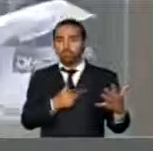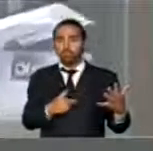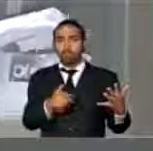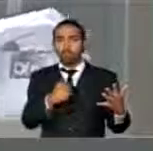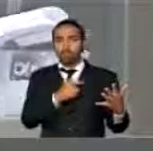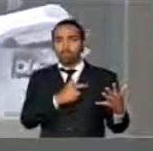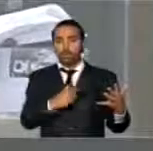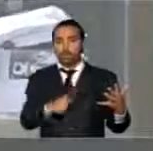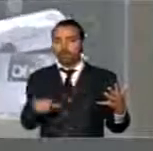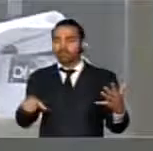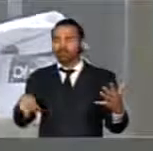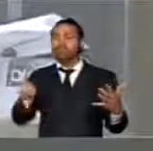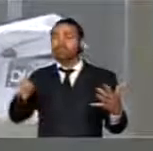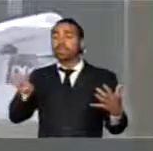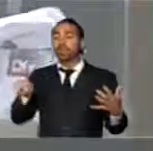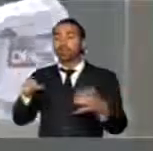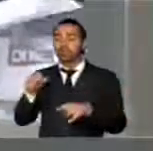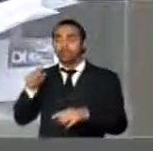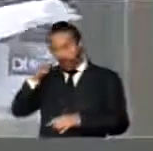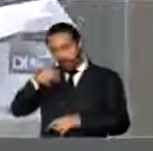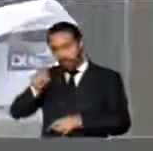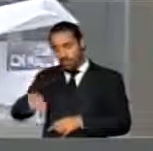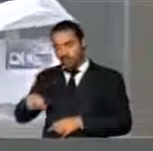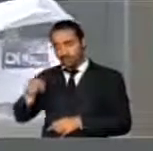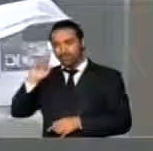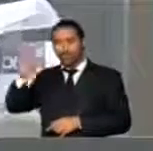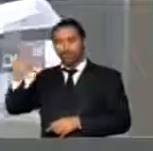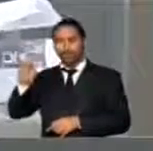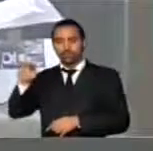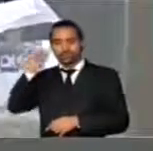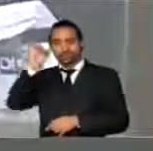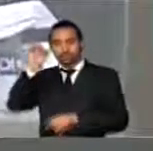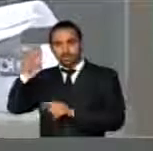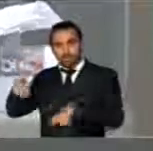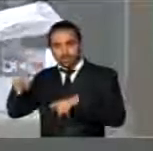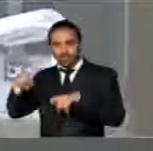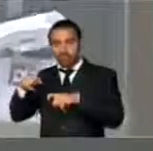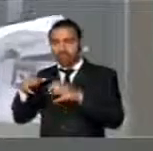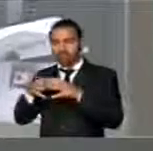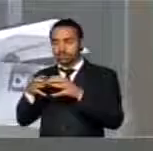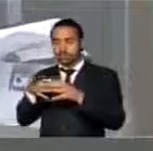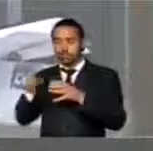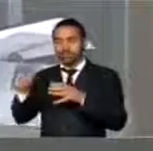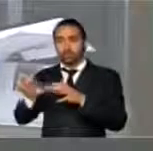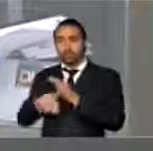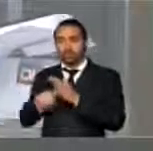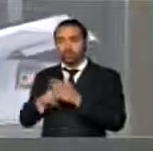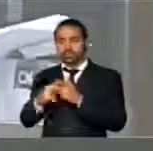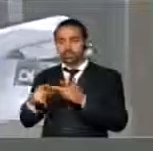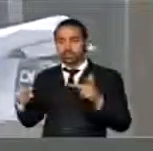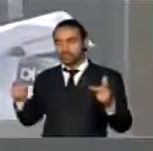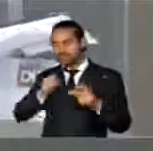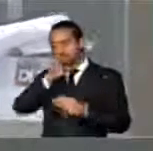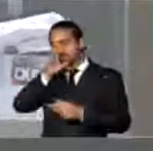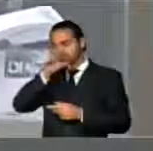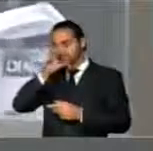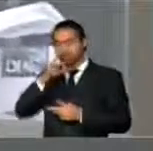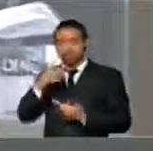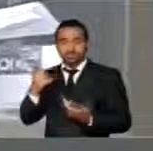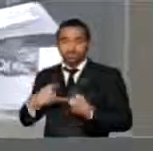do latifúndio, pela bala da impunidade, pela bala da corrupção, pela bala do desmando, da ausência